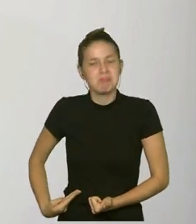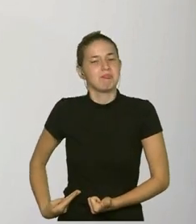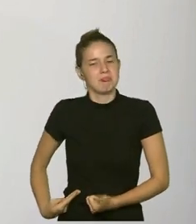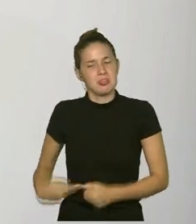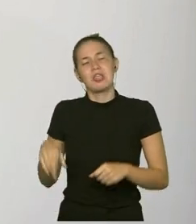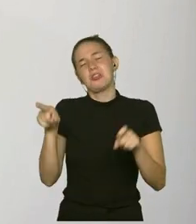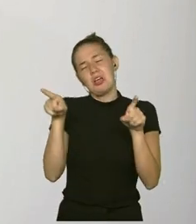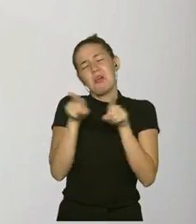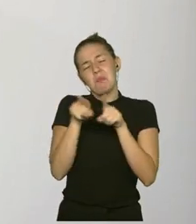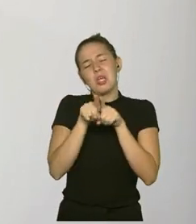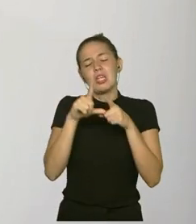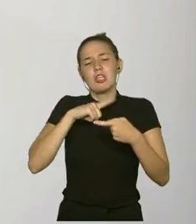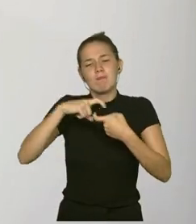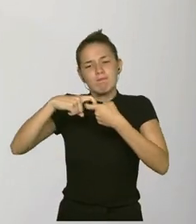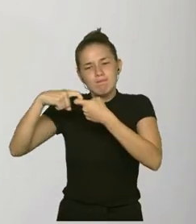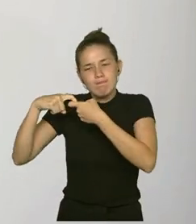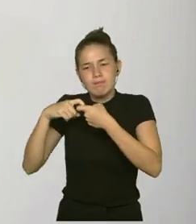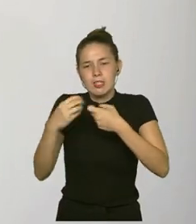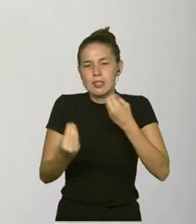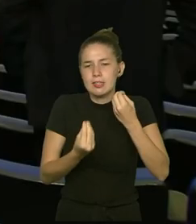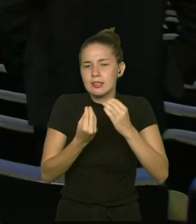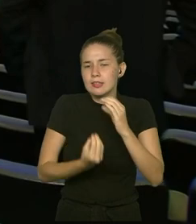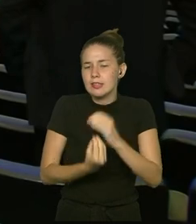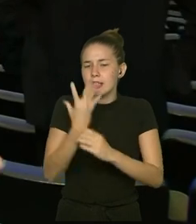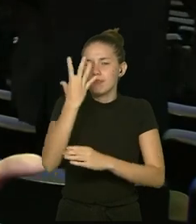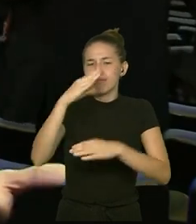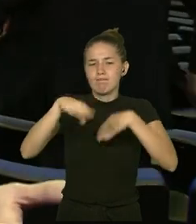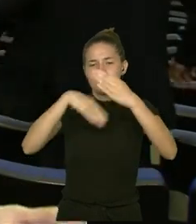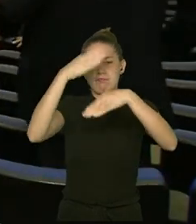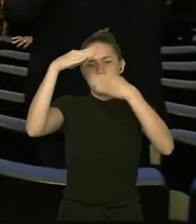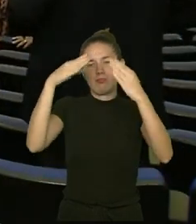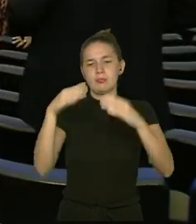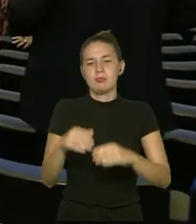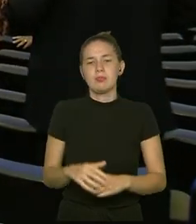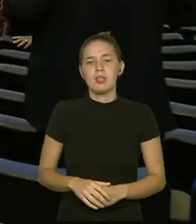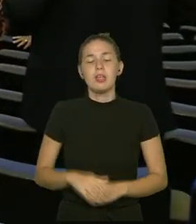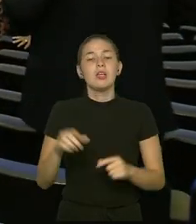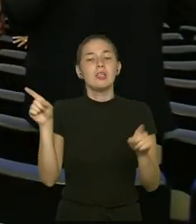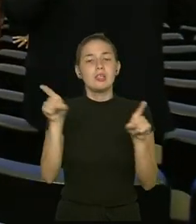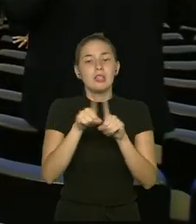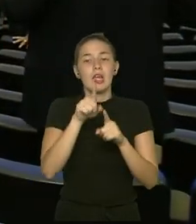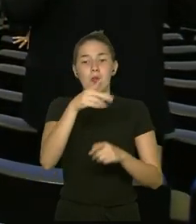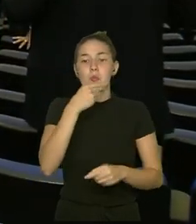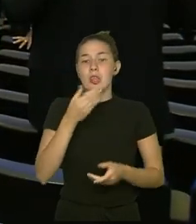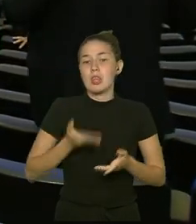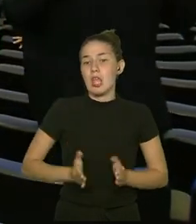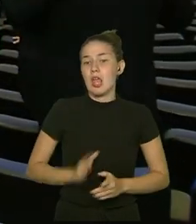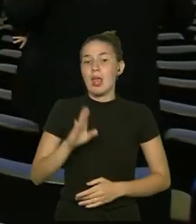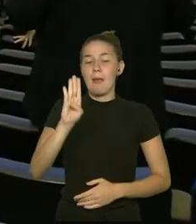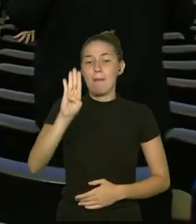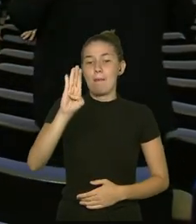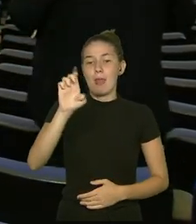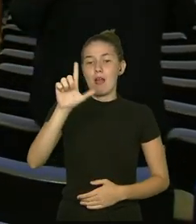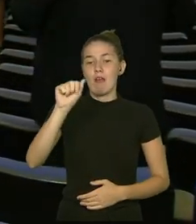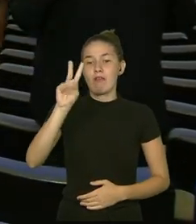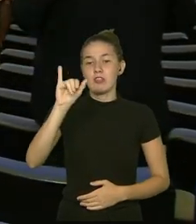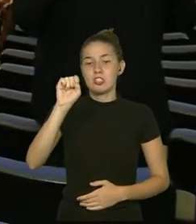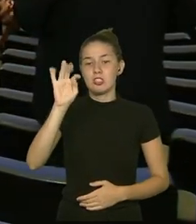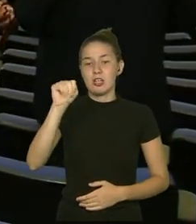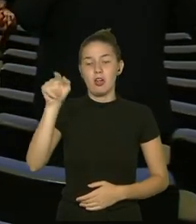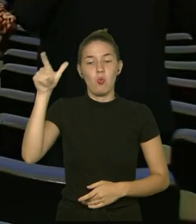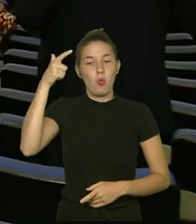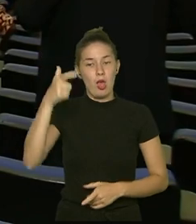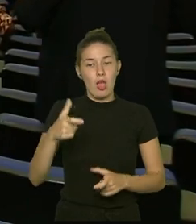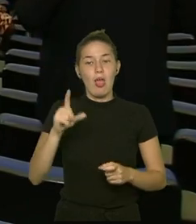alinhados, que queiram construir pontes. O ministro Carlos Fávaro nasceu em Bela Vista do Paraíso, no Paraná. Foi